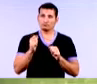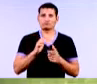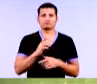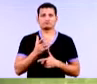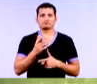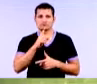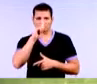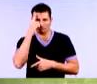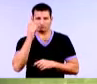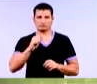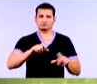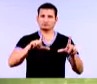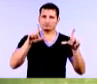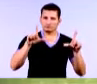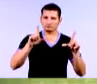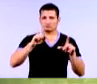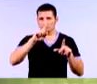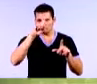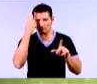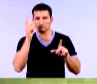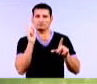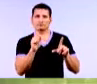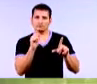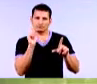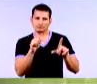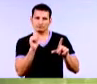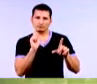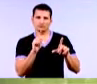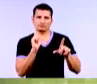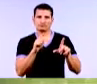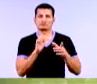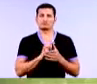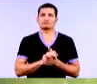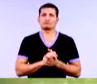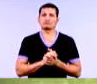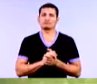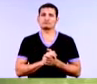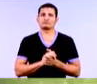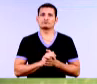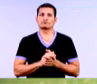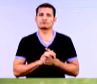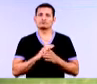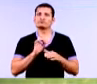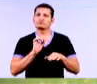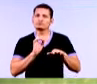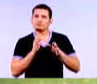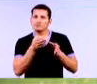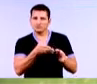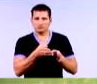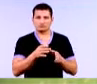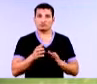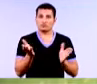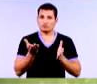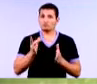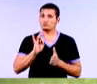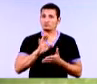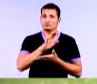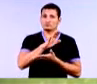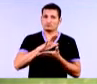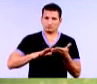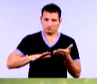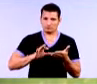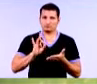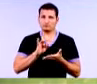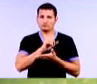telas, criar botões, no momento específico. Por enquanto, a gente está se limitando a texto, tá? Apenas